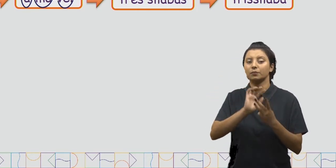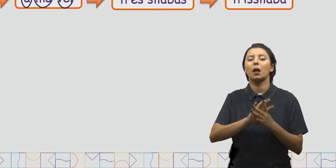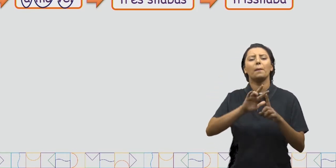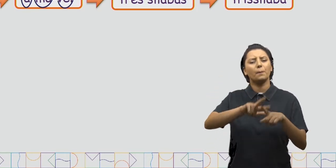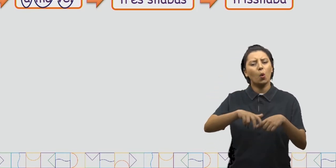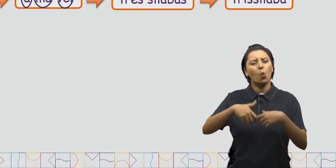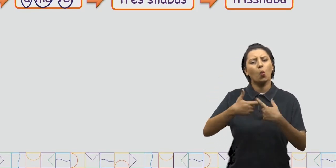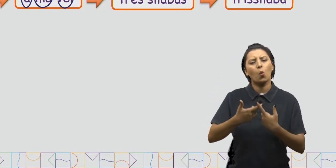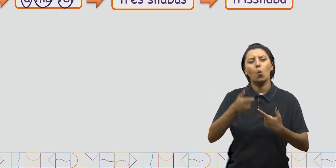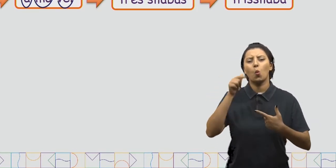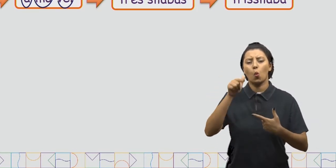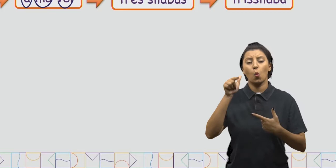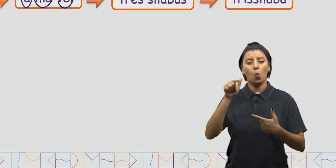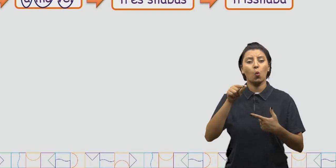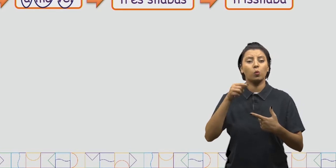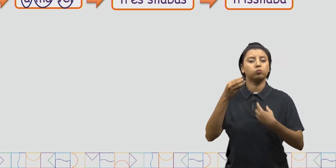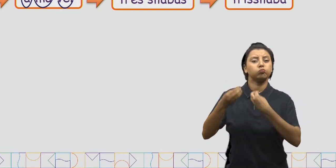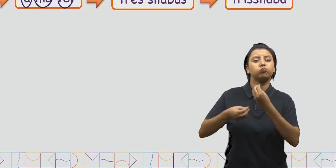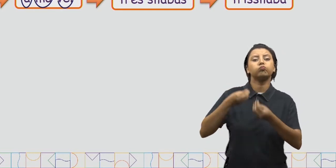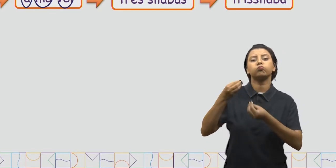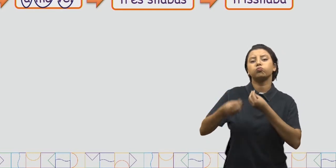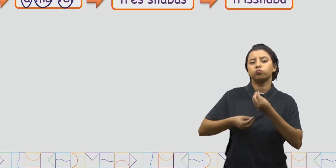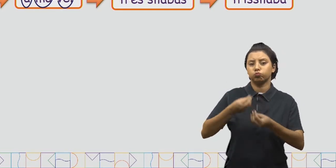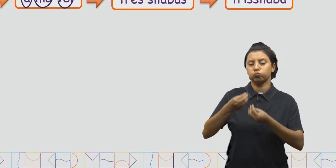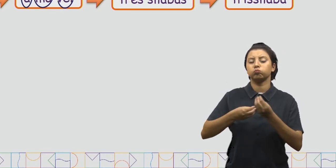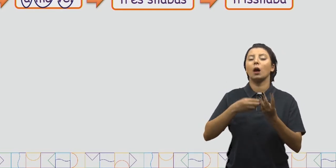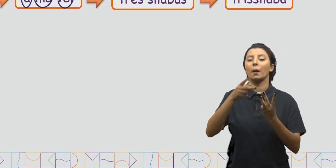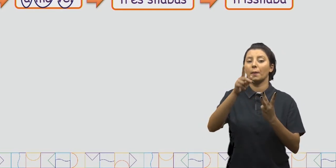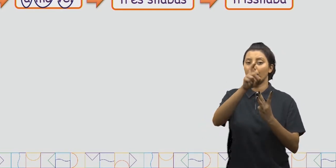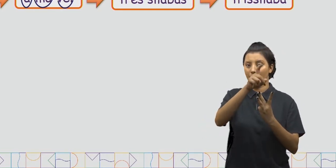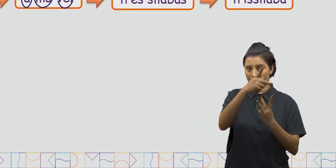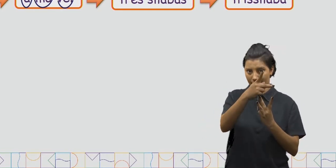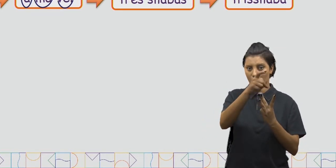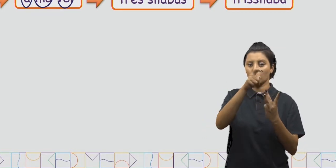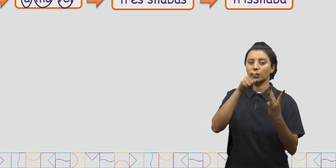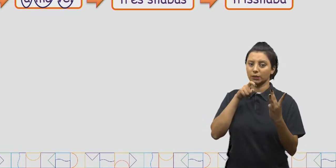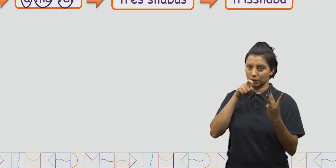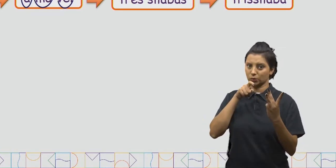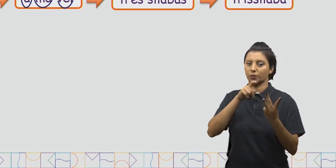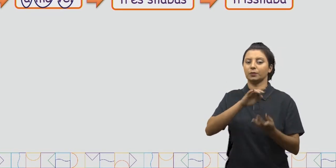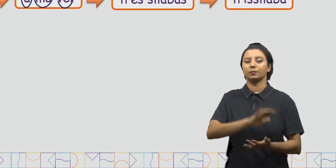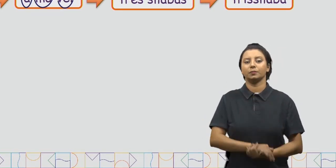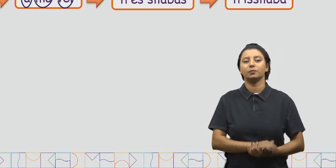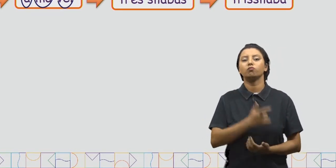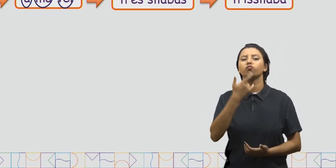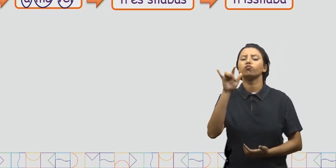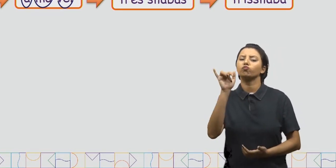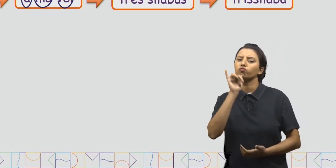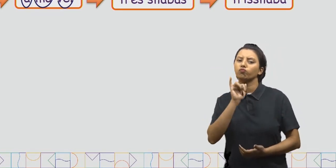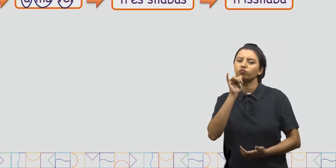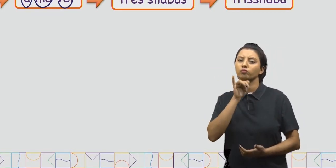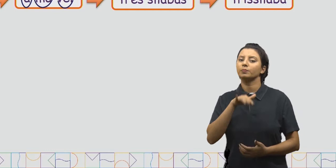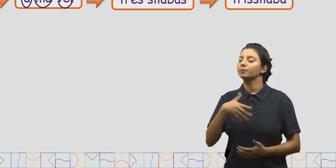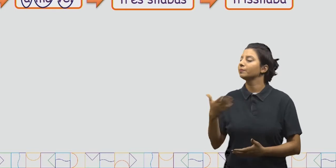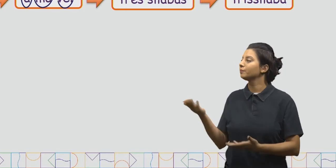e por isso ela é classificada como paroxítona. Outros exemplos de palavras